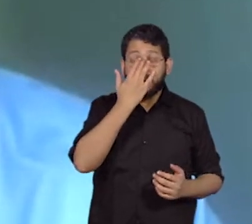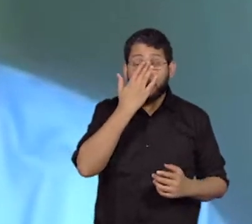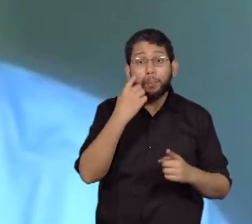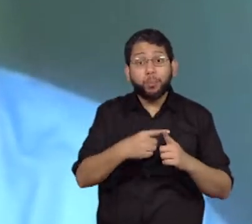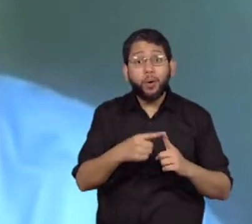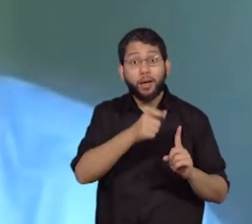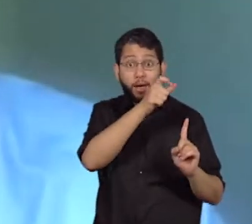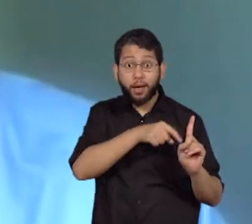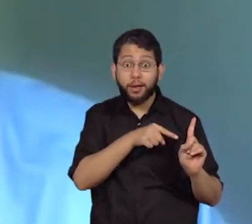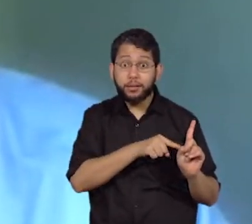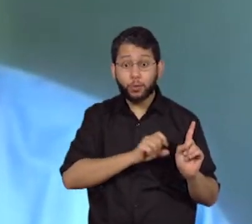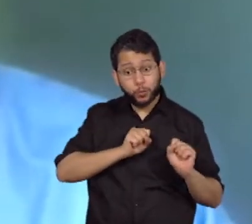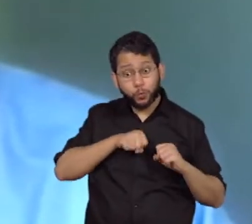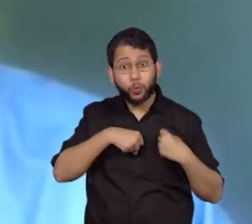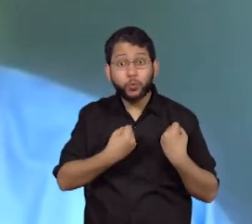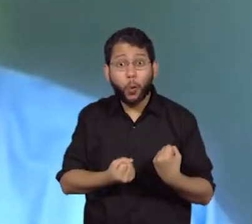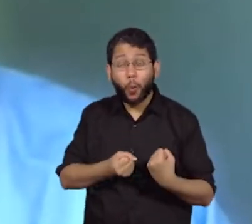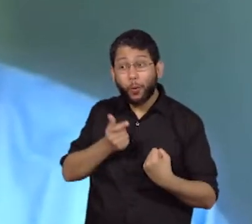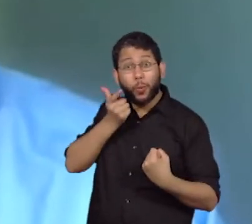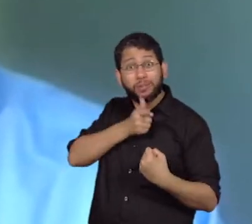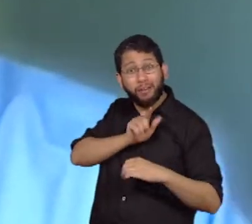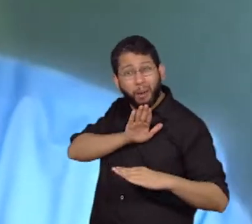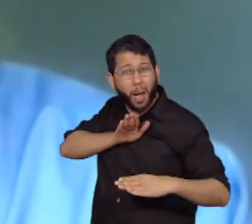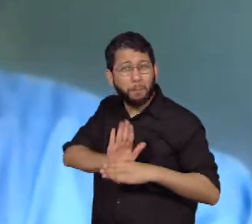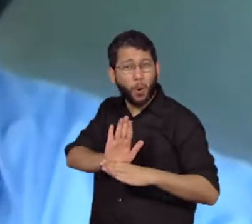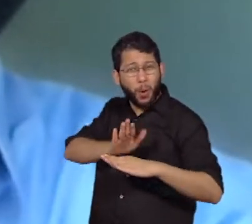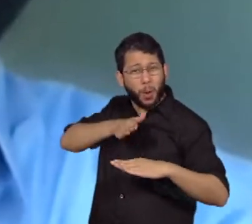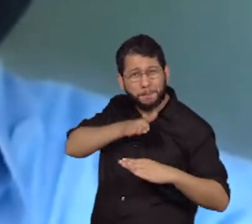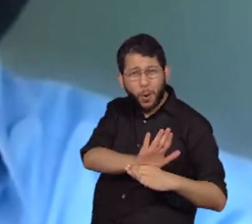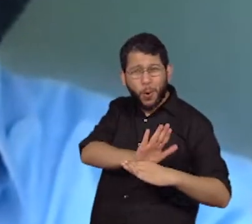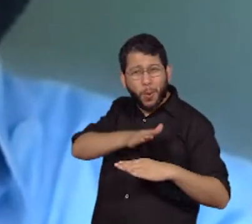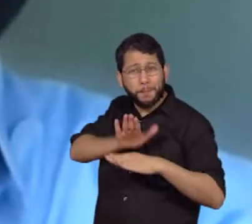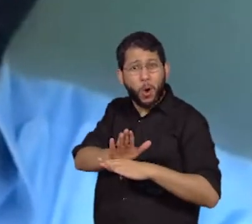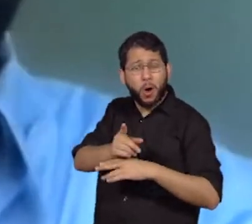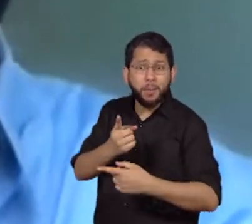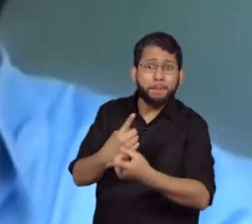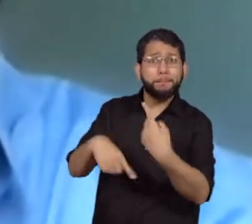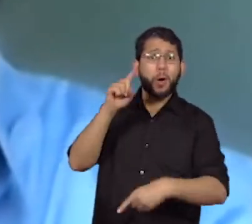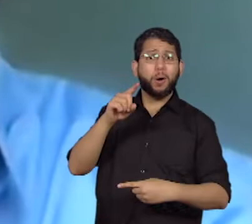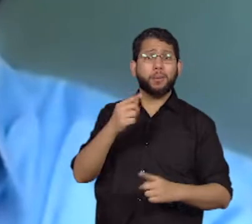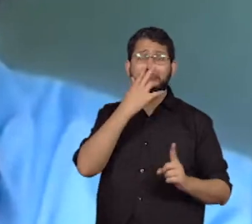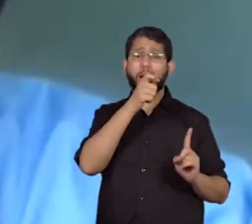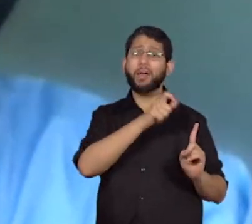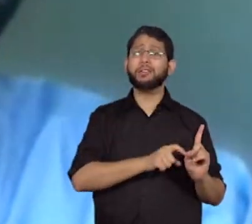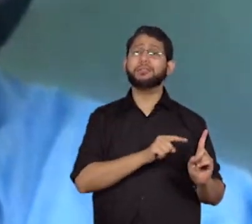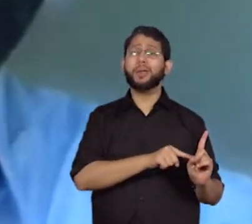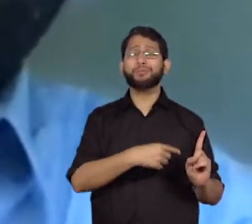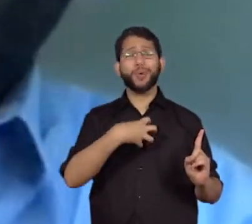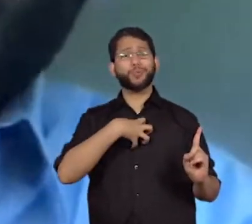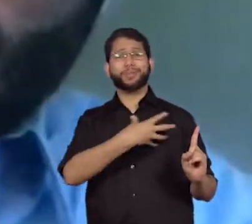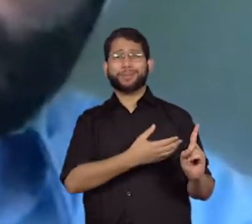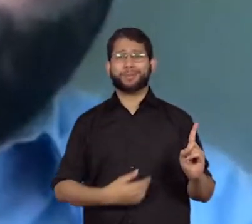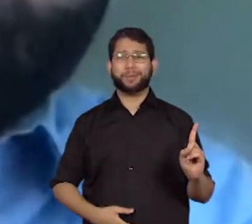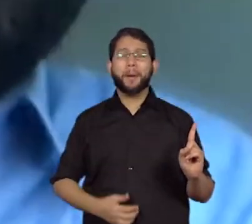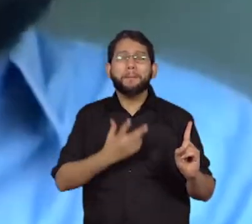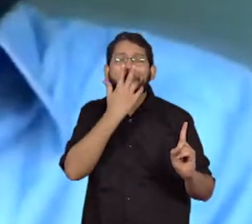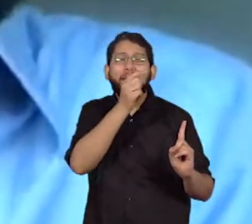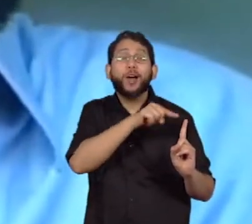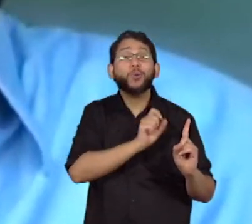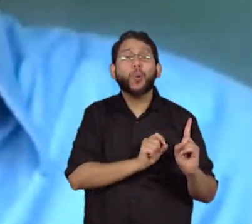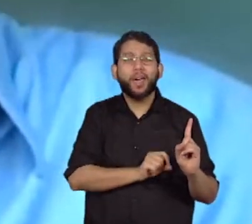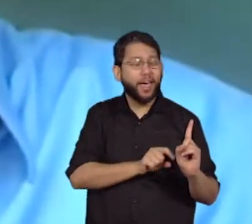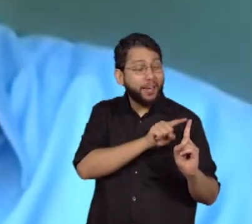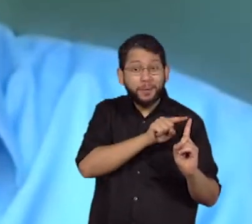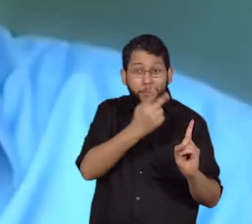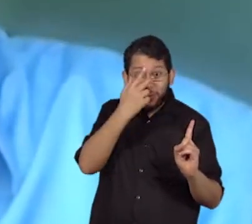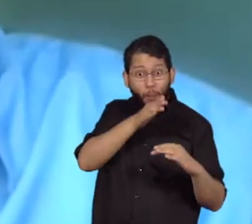se esforçam, e, no fundo, elas têm o mesmo que acho que sentem o que eu sinto, assim, de plantar uma semente hoje